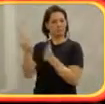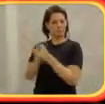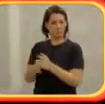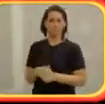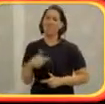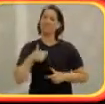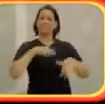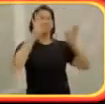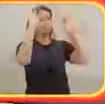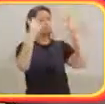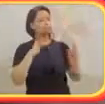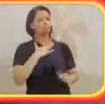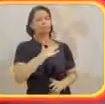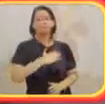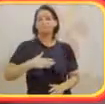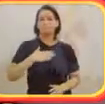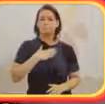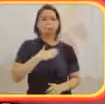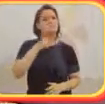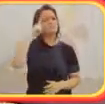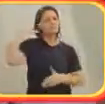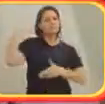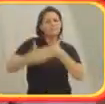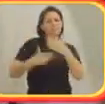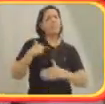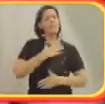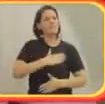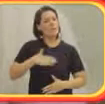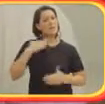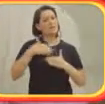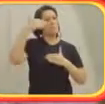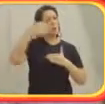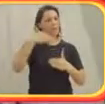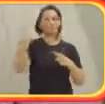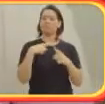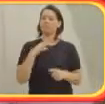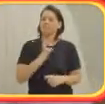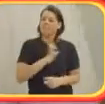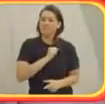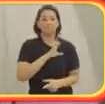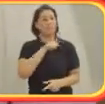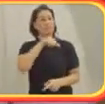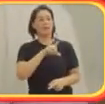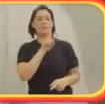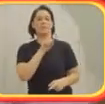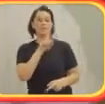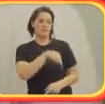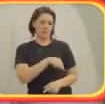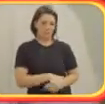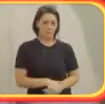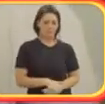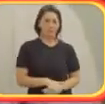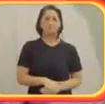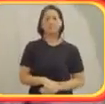muito feliz e cada dia que passa eu fico feliz fazendo o que eu gosto